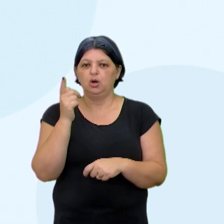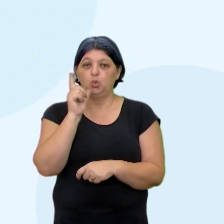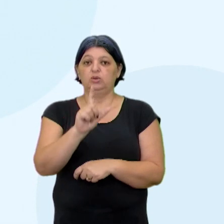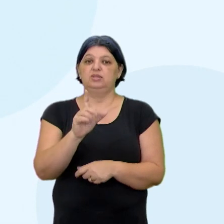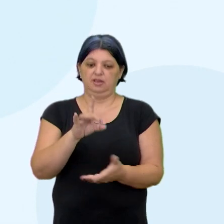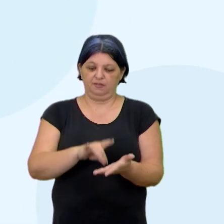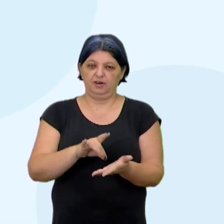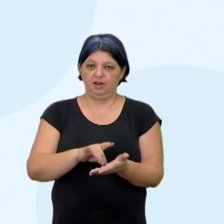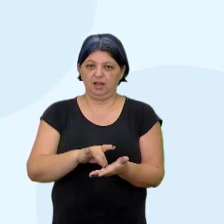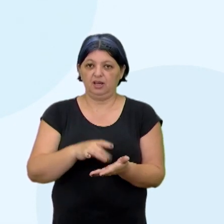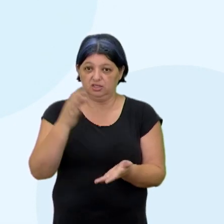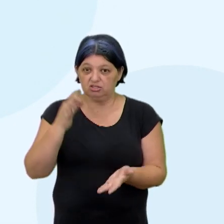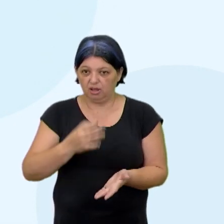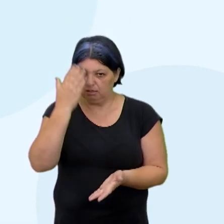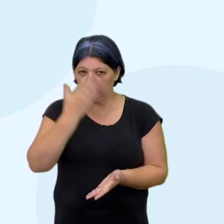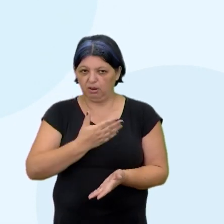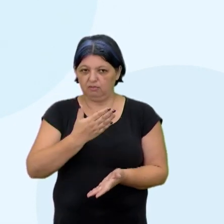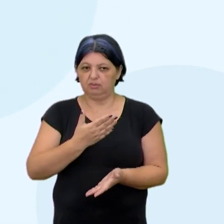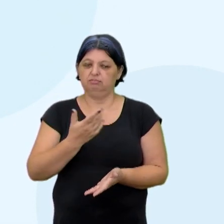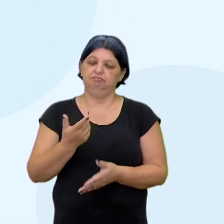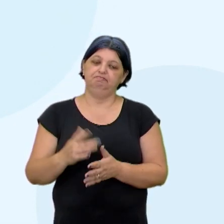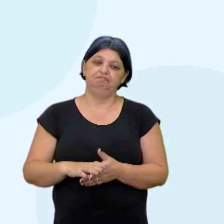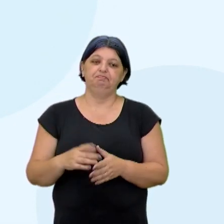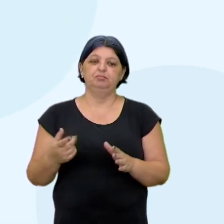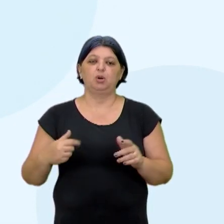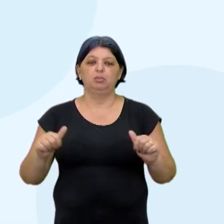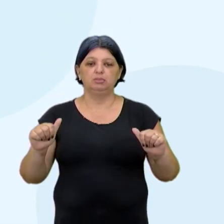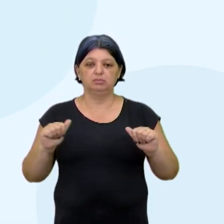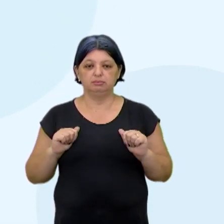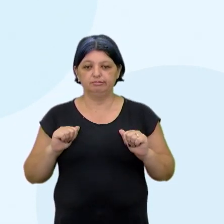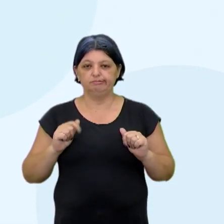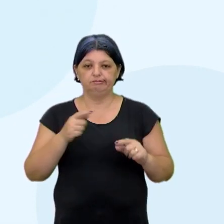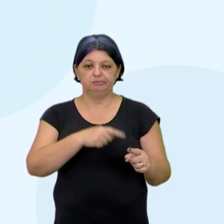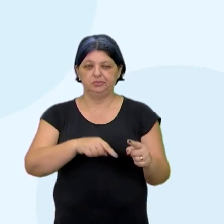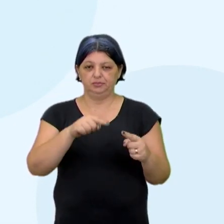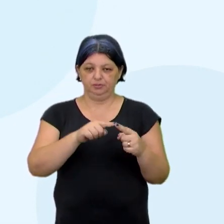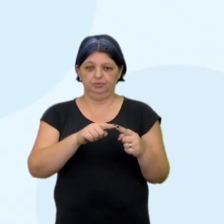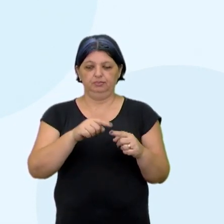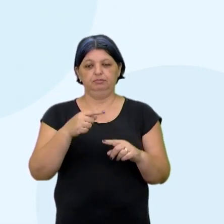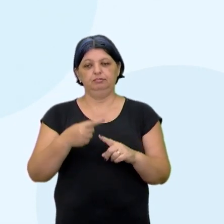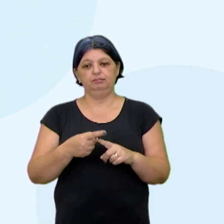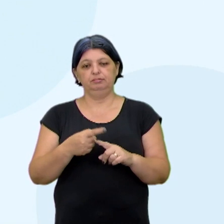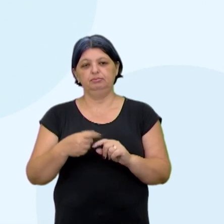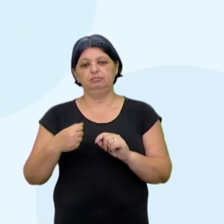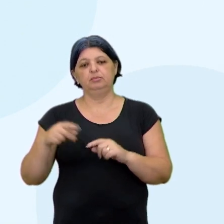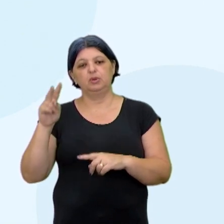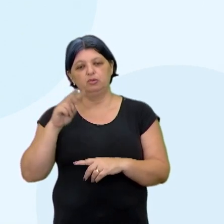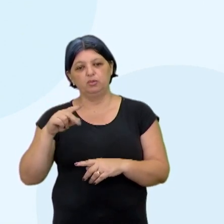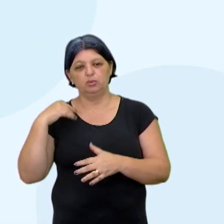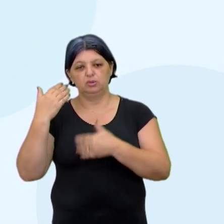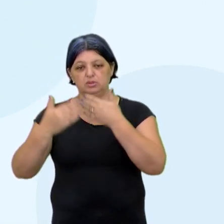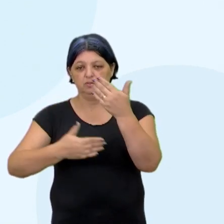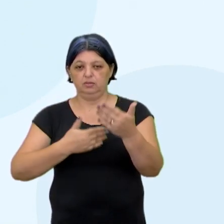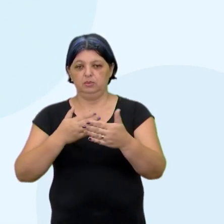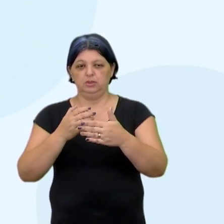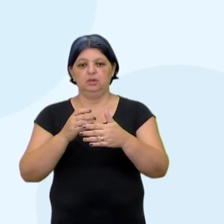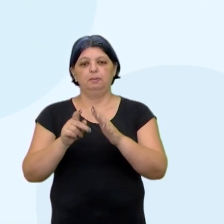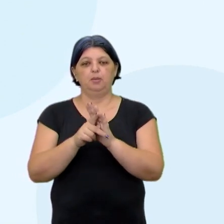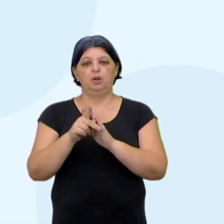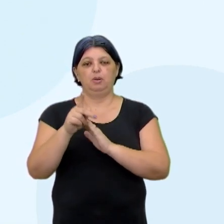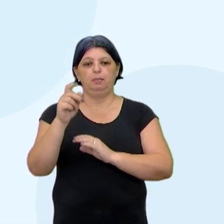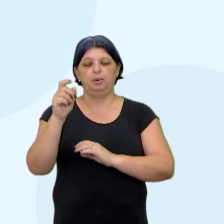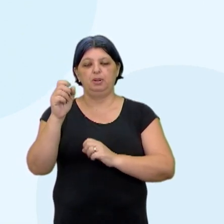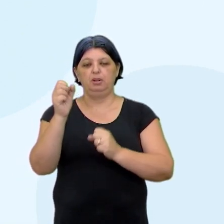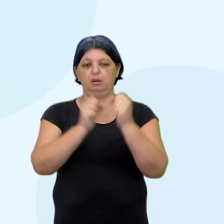A imparcialidade, objetividade, isenção e veracidade são valores desenvolvidos pela indústria